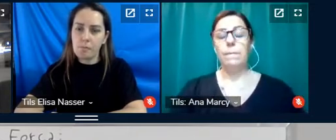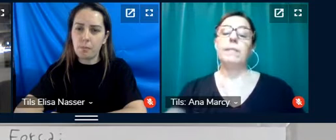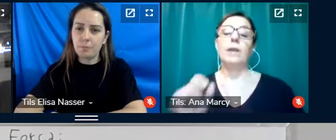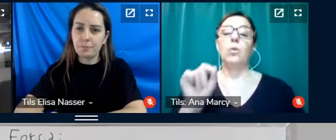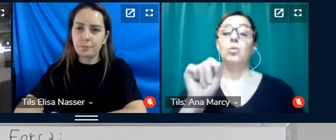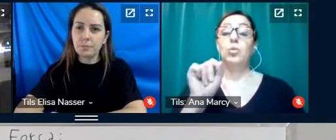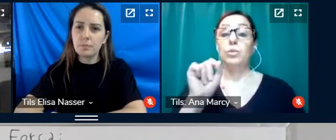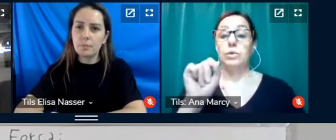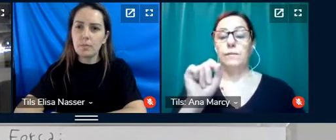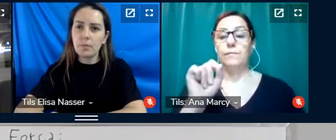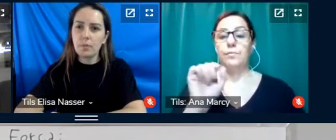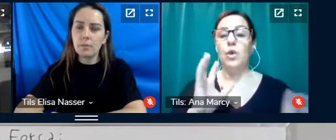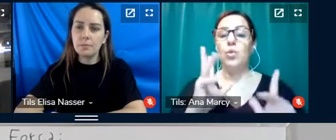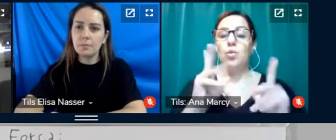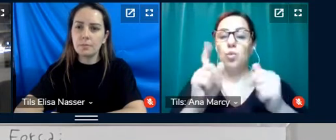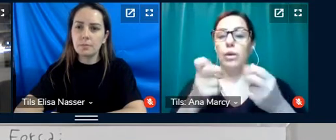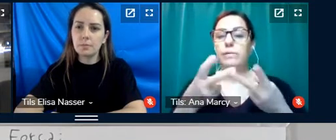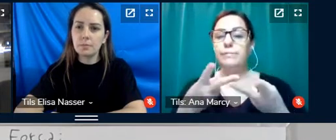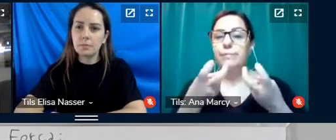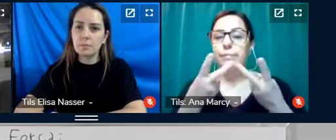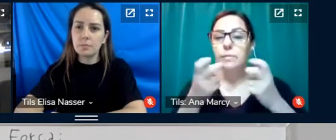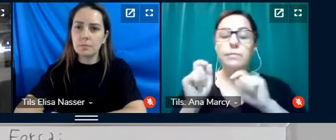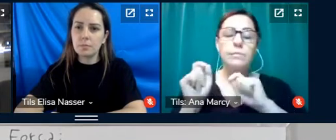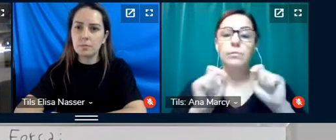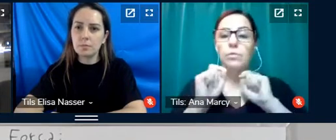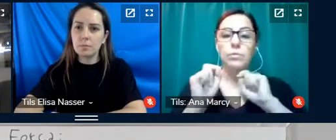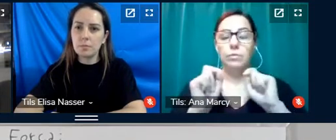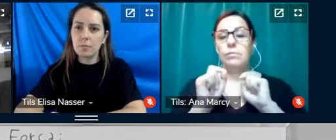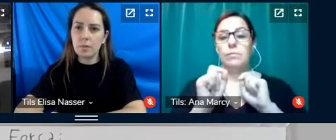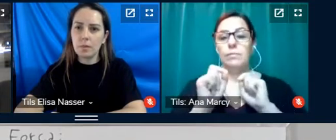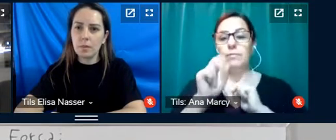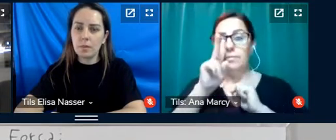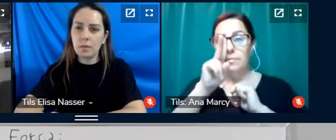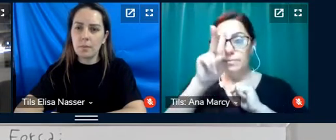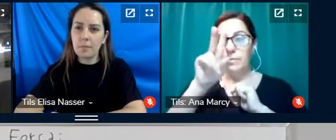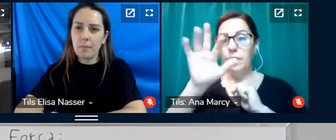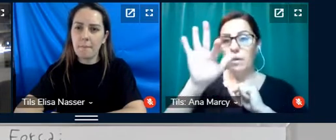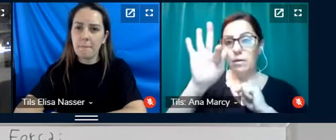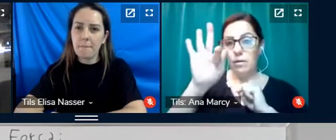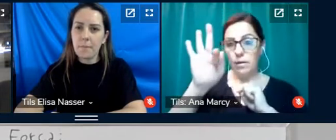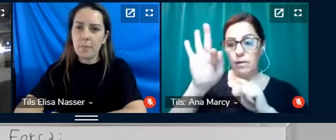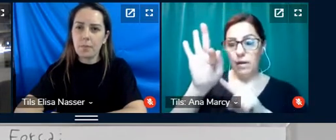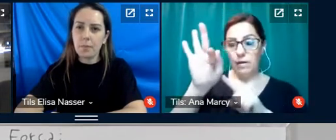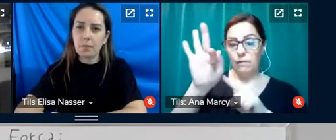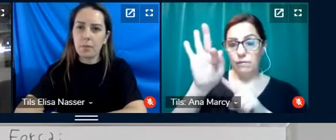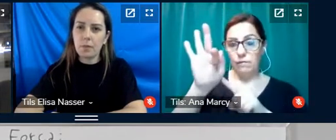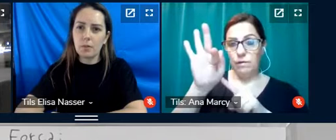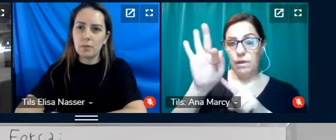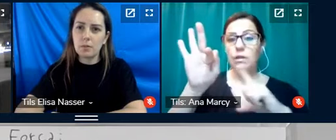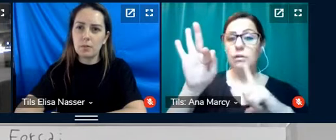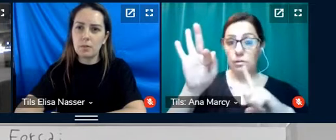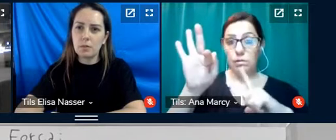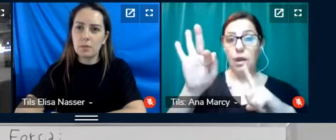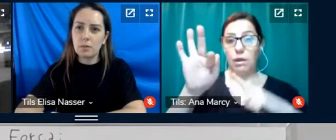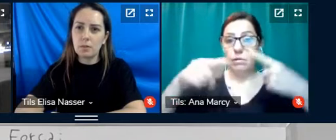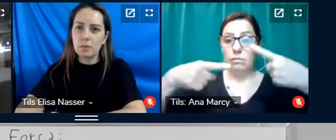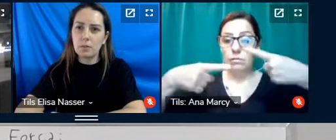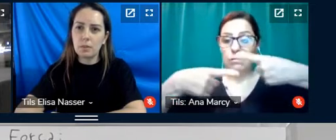então, a gente já consegue perceber que a força ela tem uma intensidade, né,